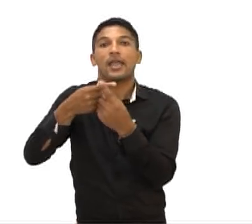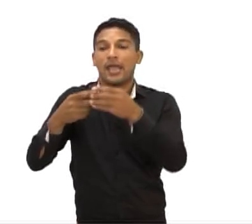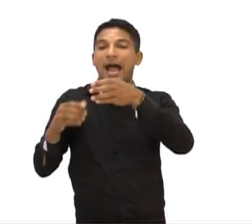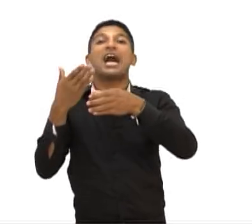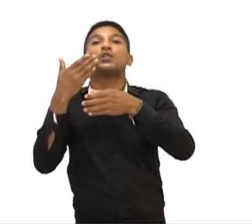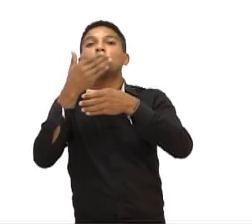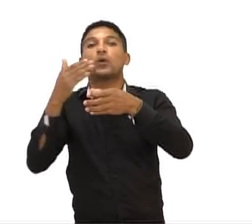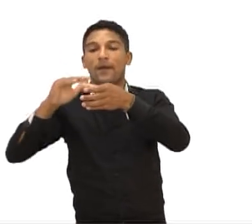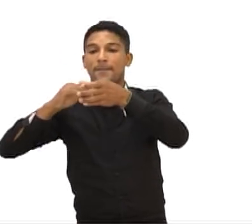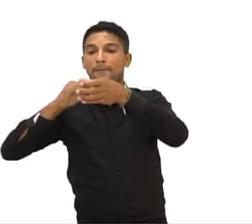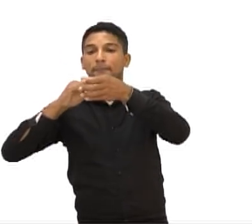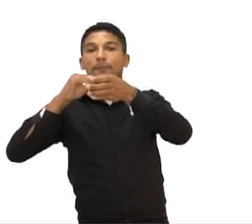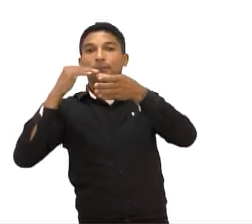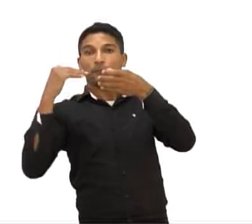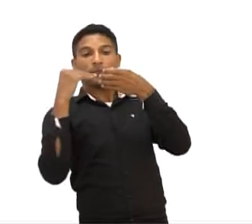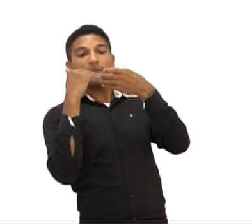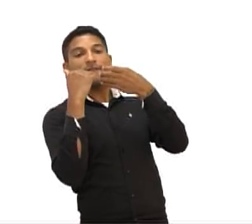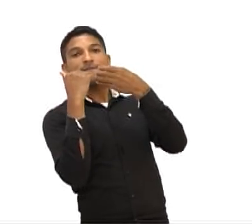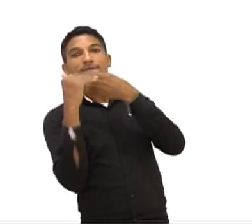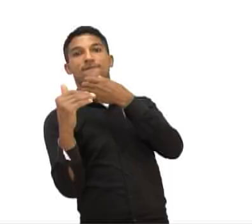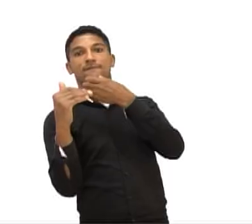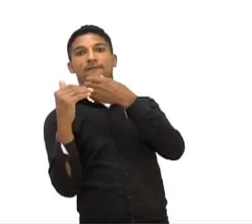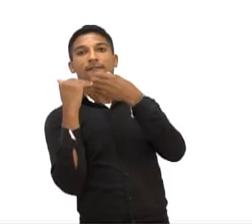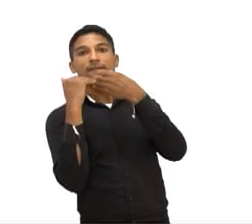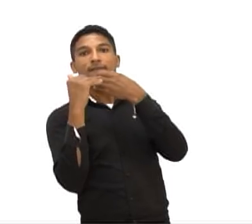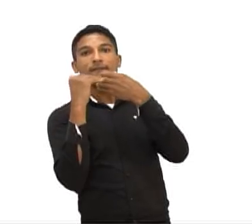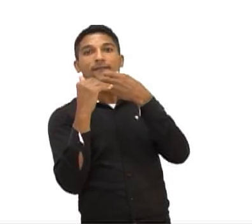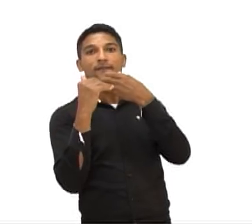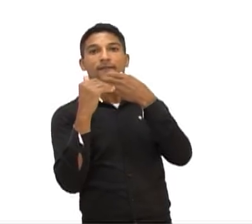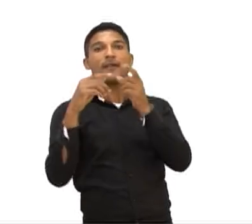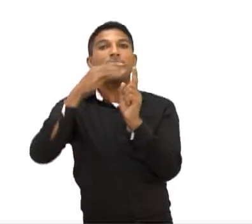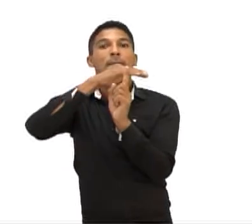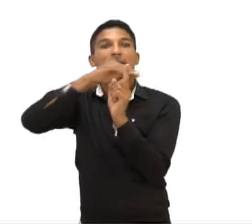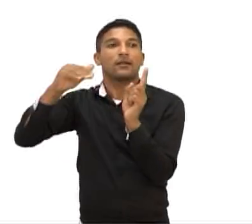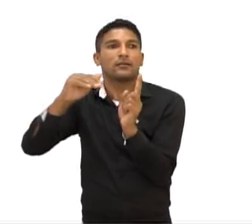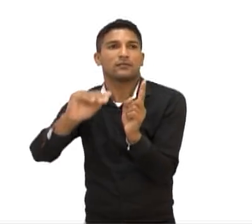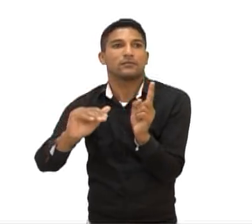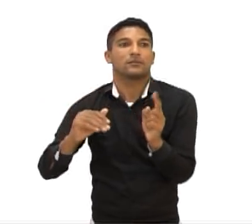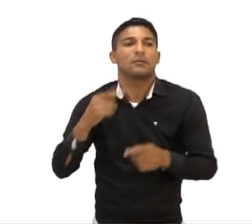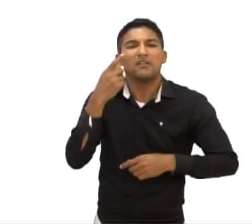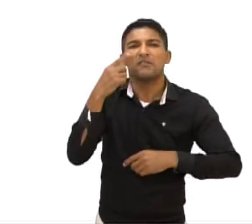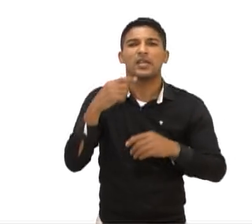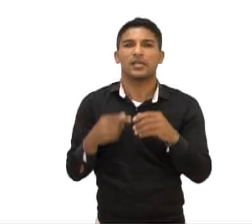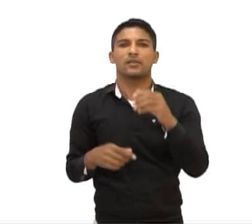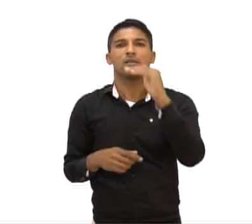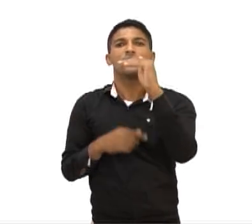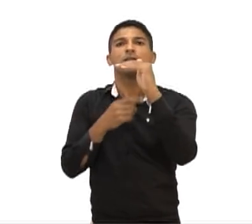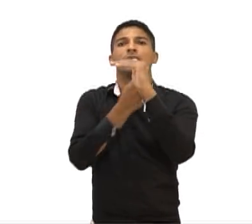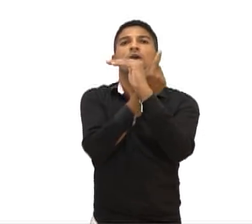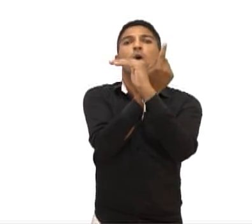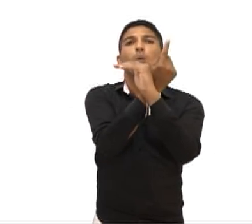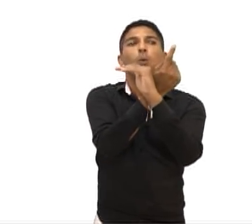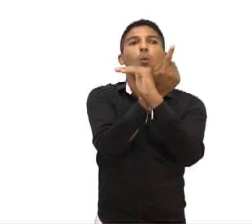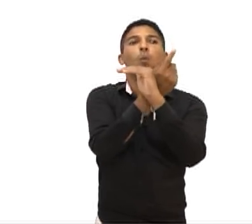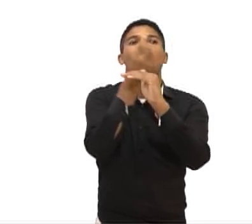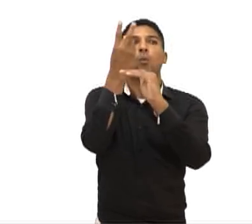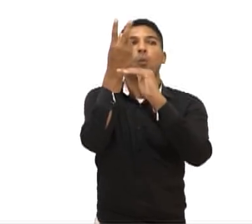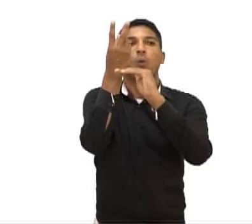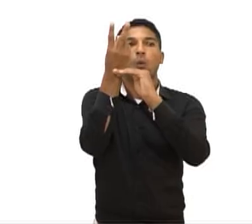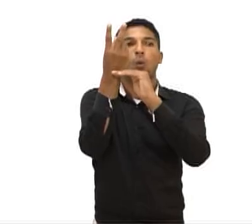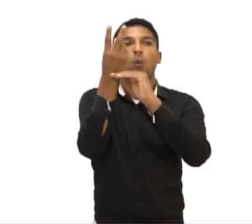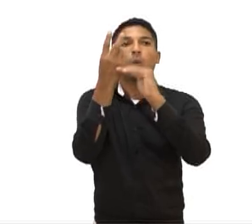que ia ser para colocar lá na receita da nega maluca. E o que é esse 1 copo e meio? É 1 inteiro, olha a representação da